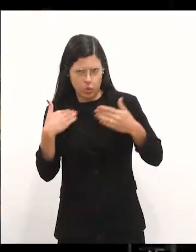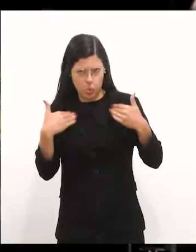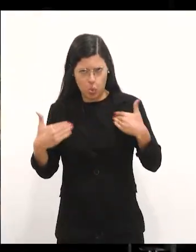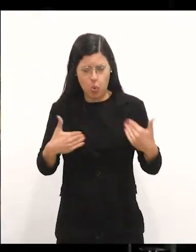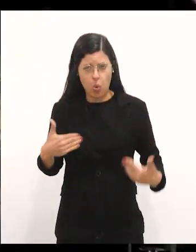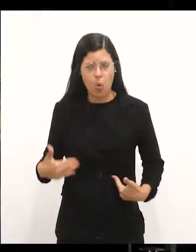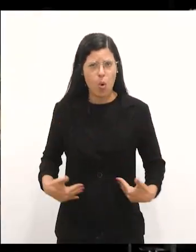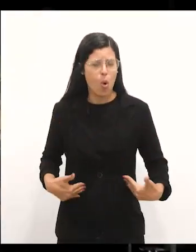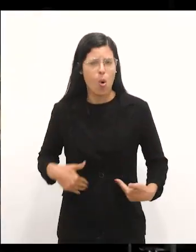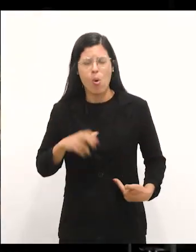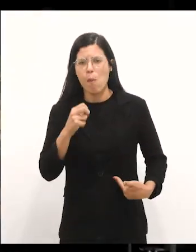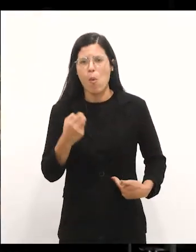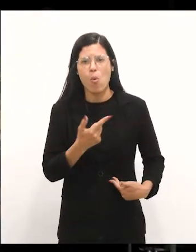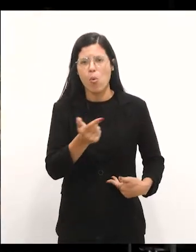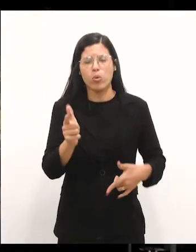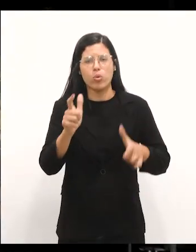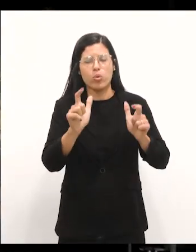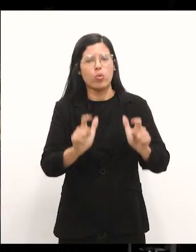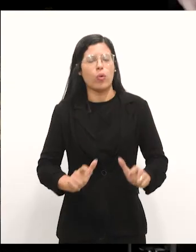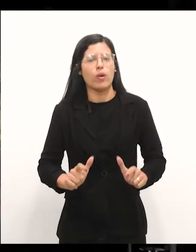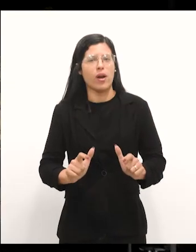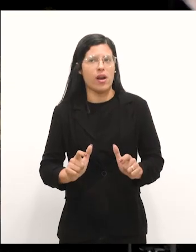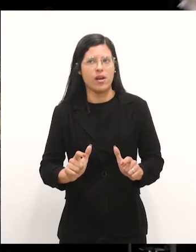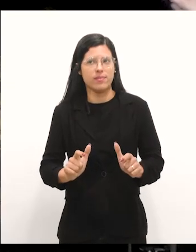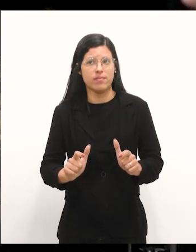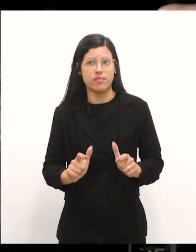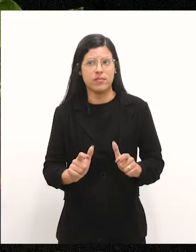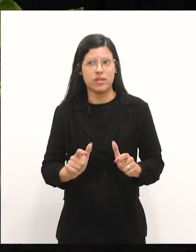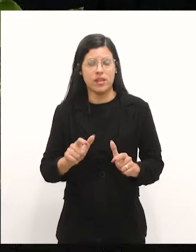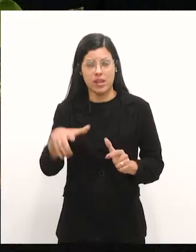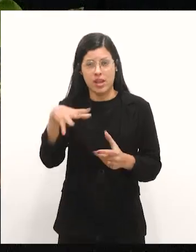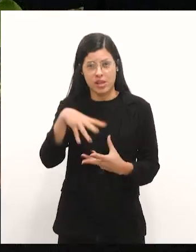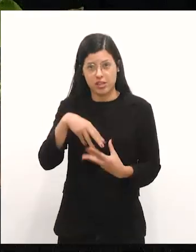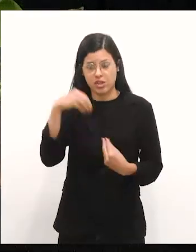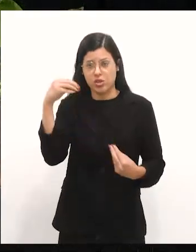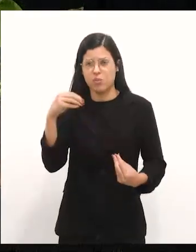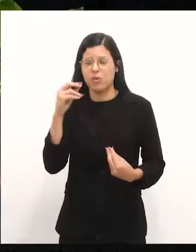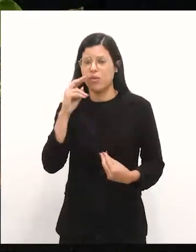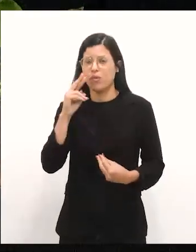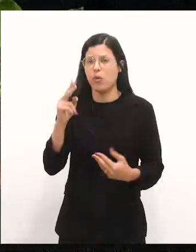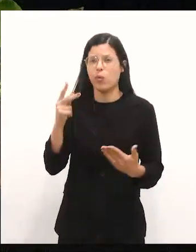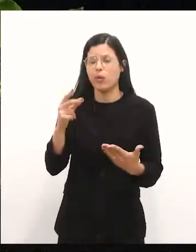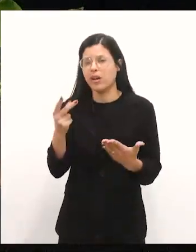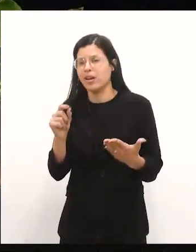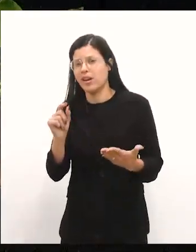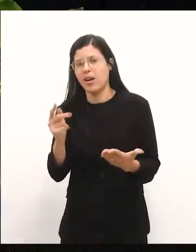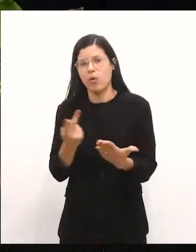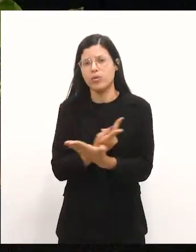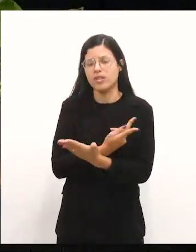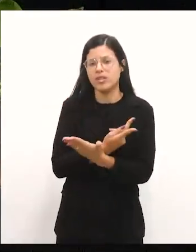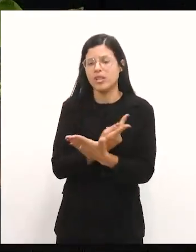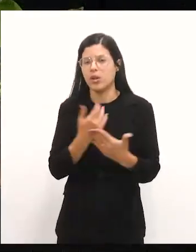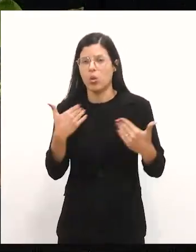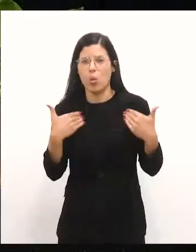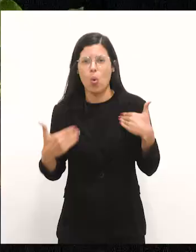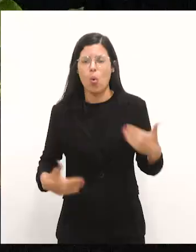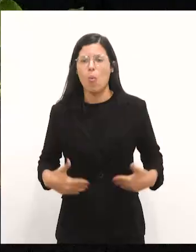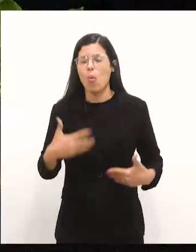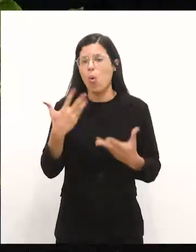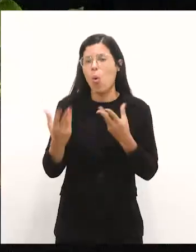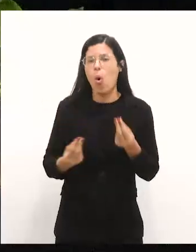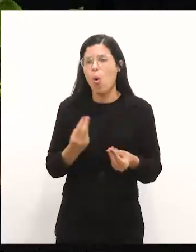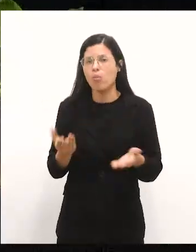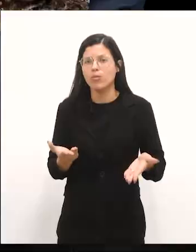ele está em outro lugar, esse espírito vê o que está acontecendo com aquele corpo. Como funciona